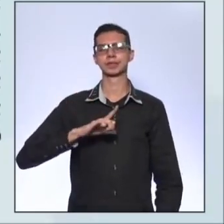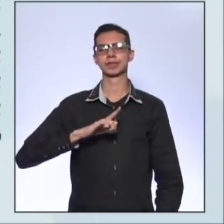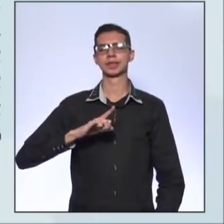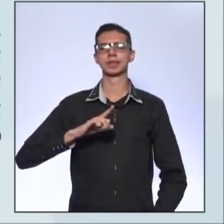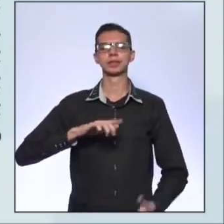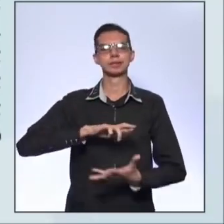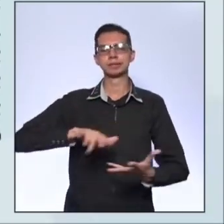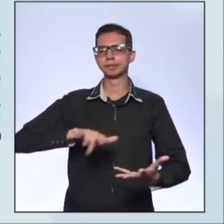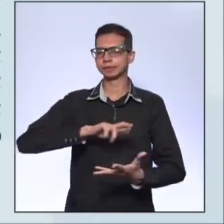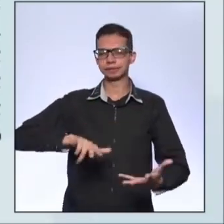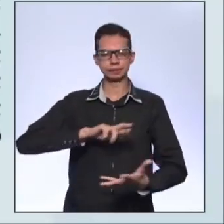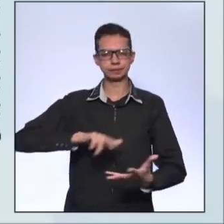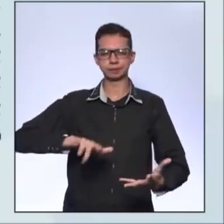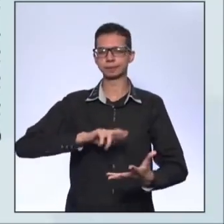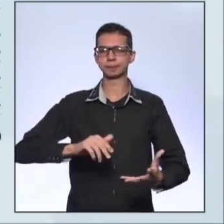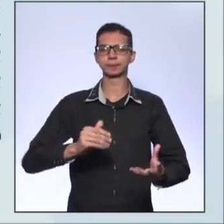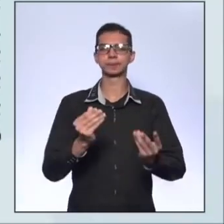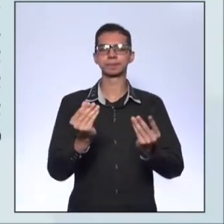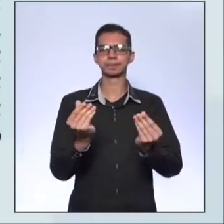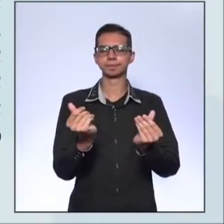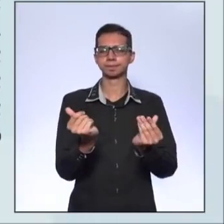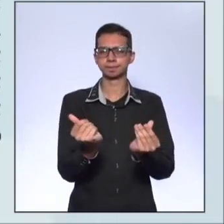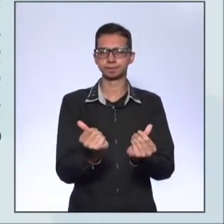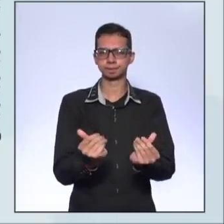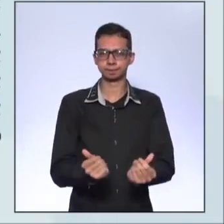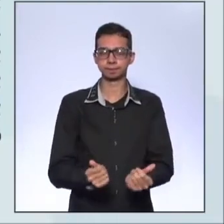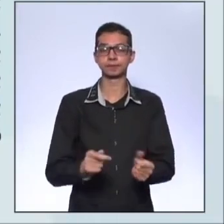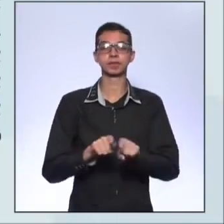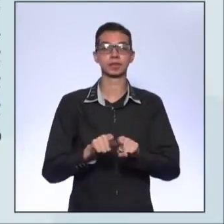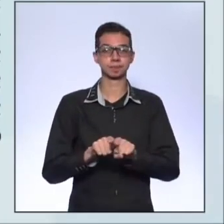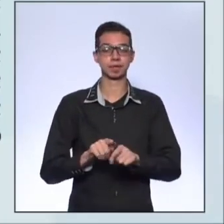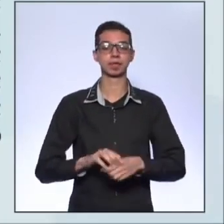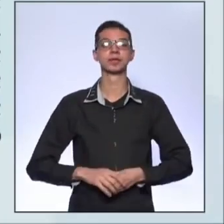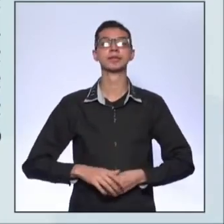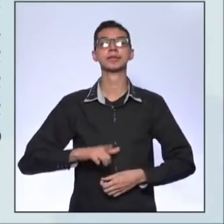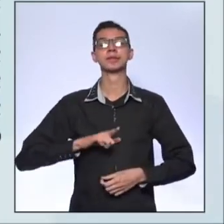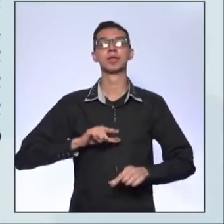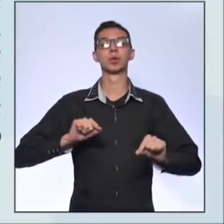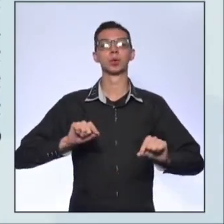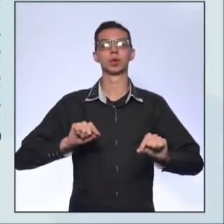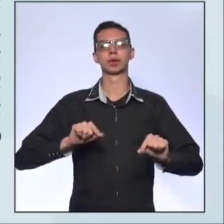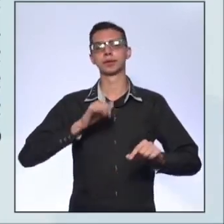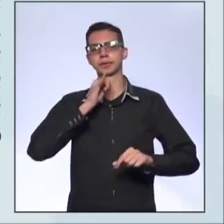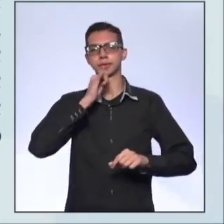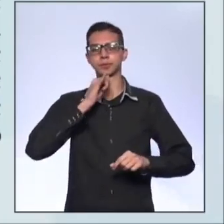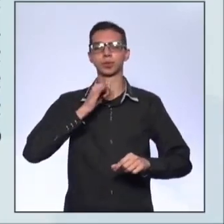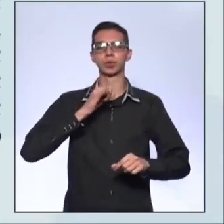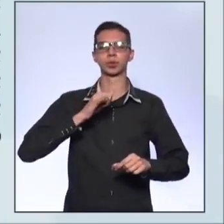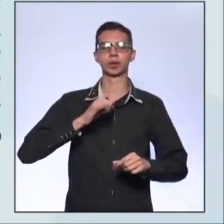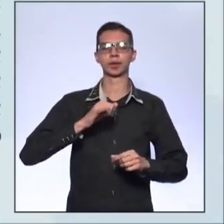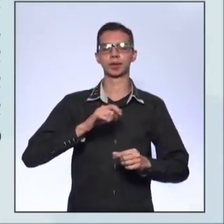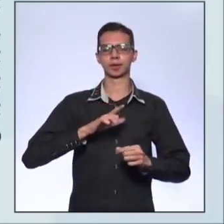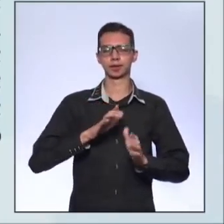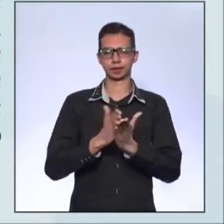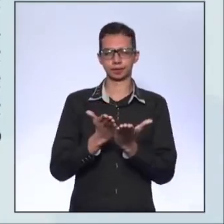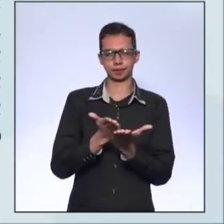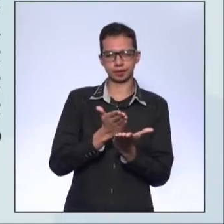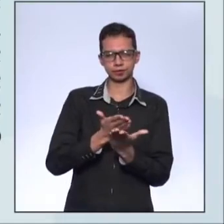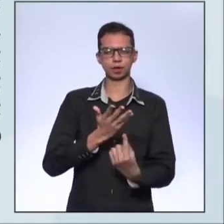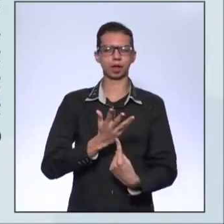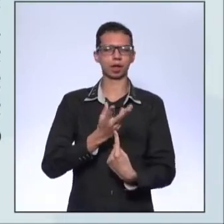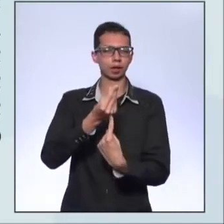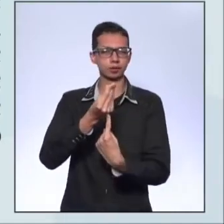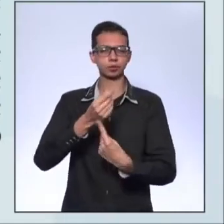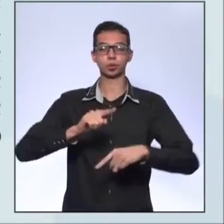gravura, os happenings, as HQs, as instalações, os land arts, os livros de artista ou livros-objeto,